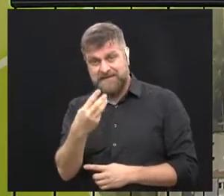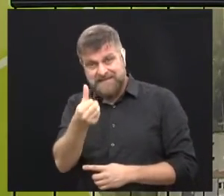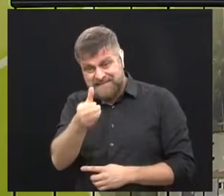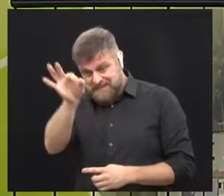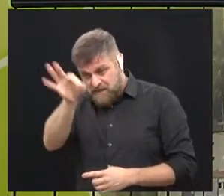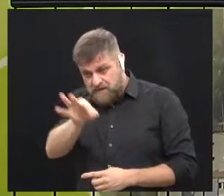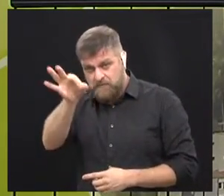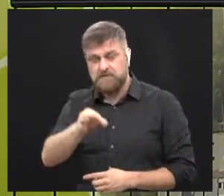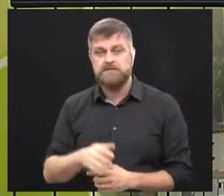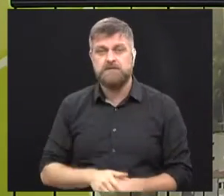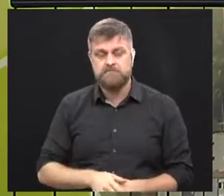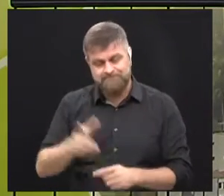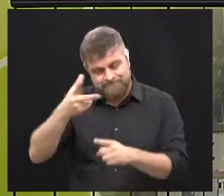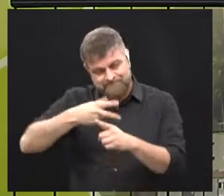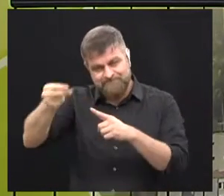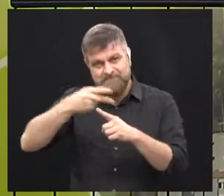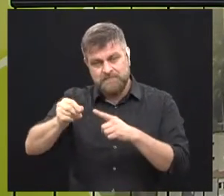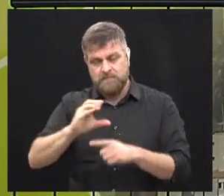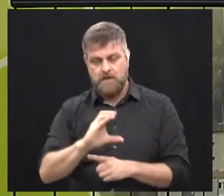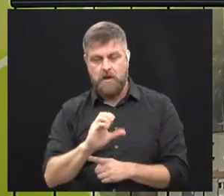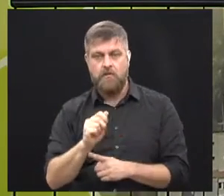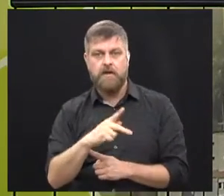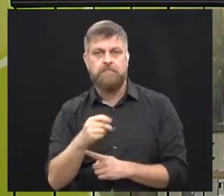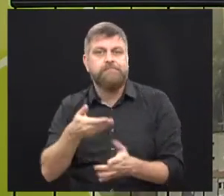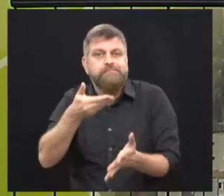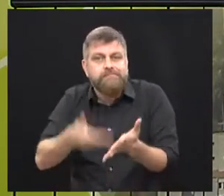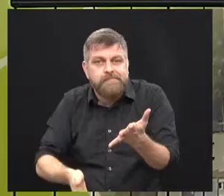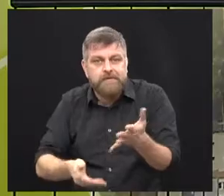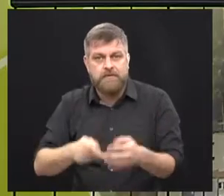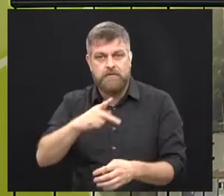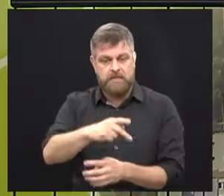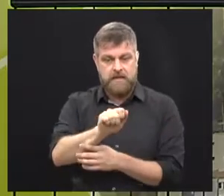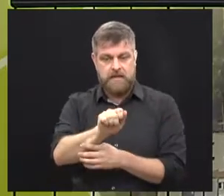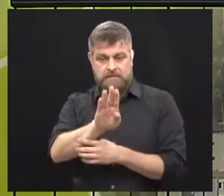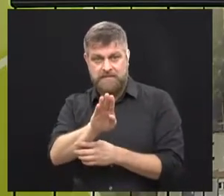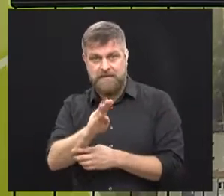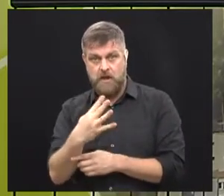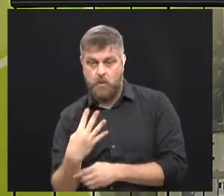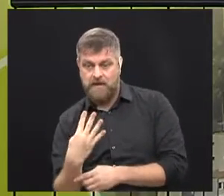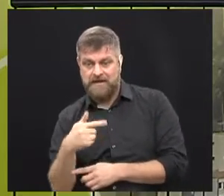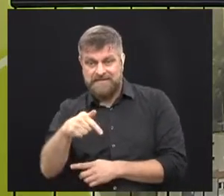52,36% dos votos. Venceu Cap, do PSB, que ficou com